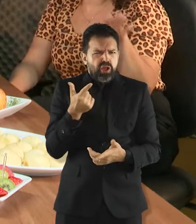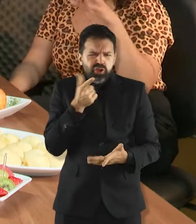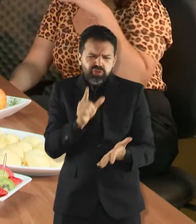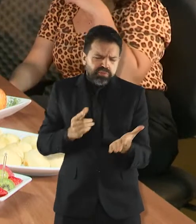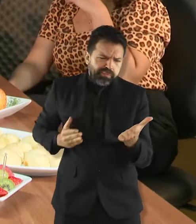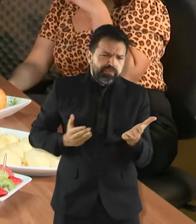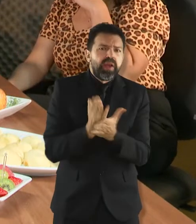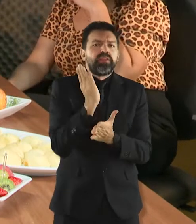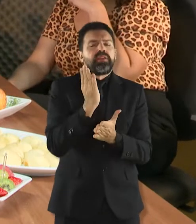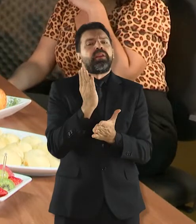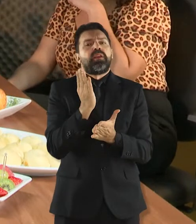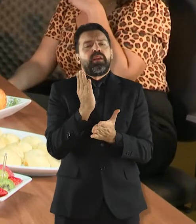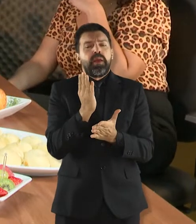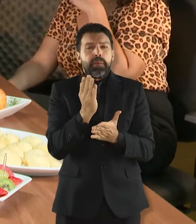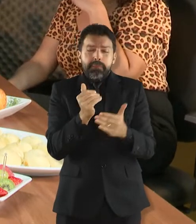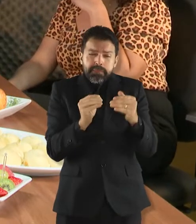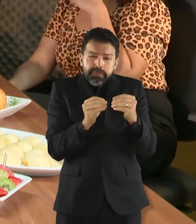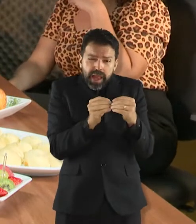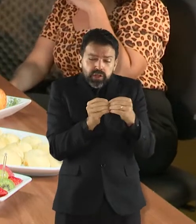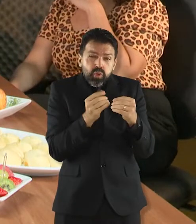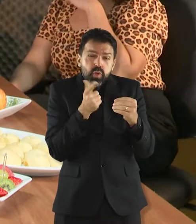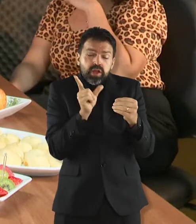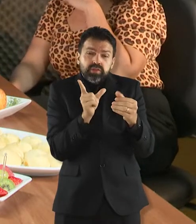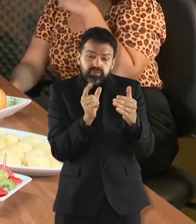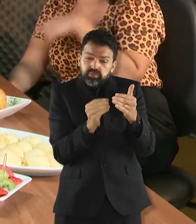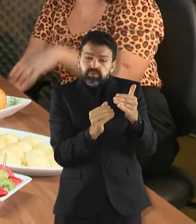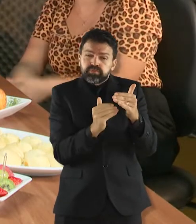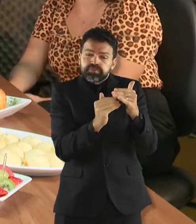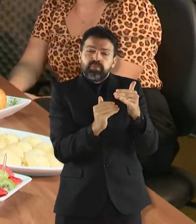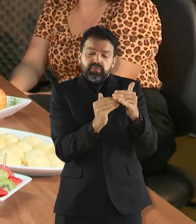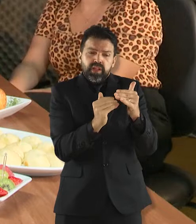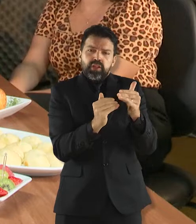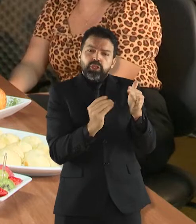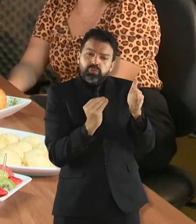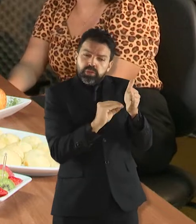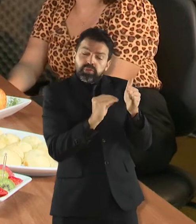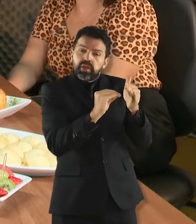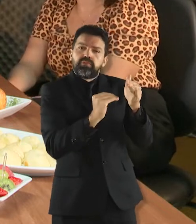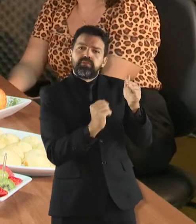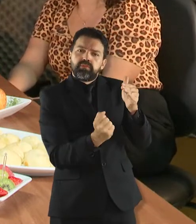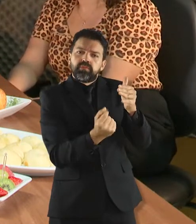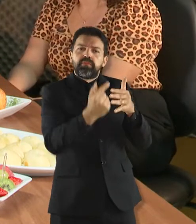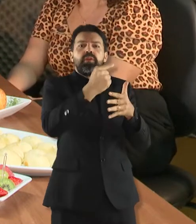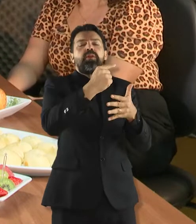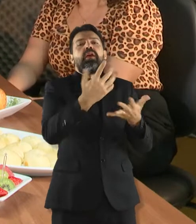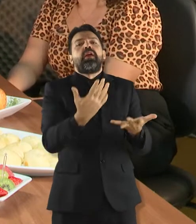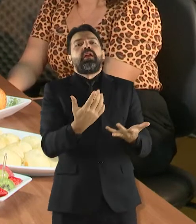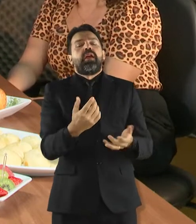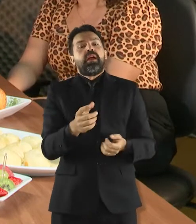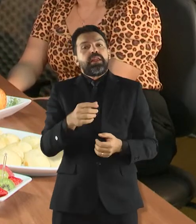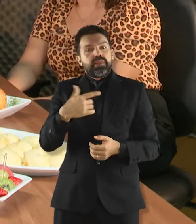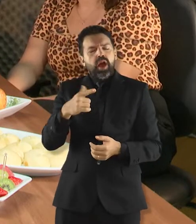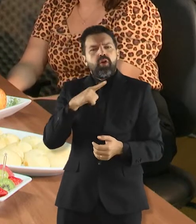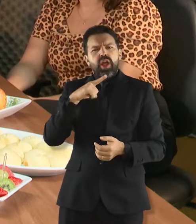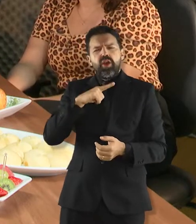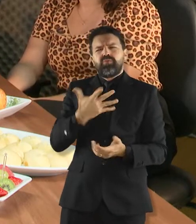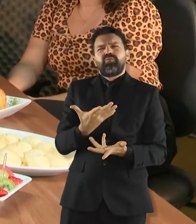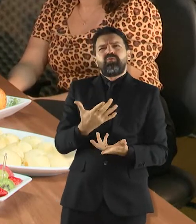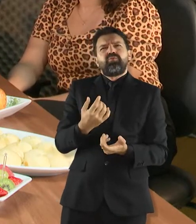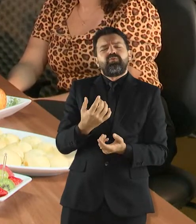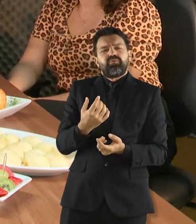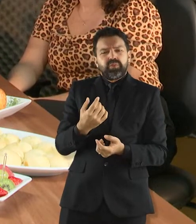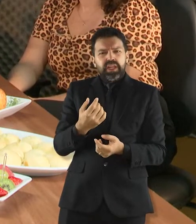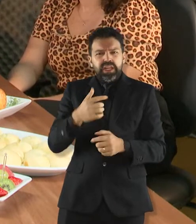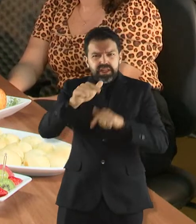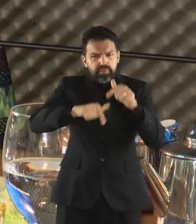Eu cheguei perto. Não é tão difícil quanto eu imaginei. Exatamente. E aí eu abri mão de um turno à noite. Eu trabalhava